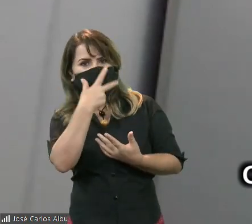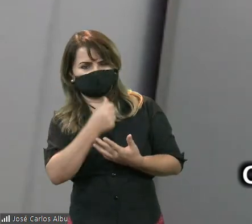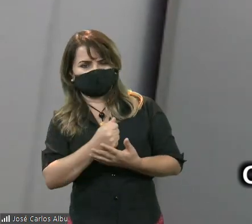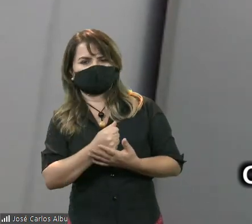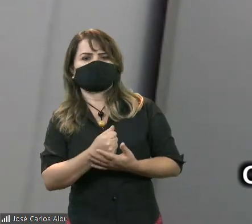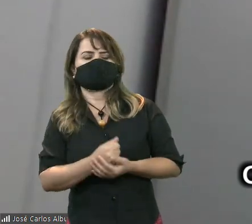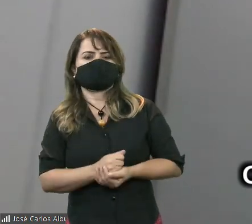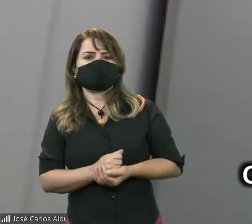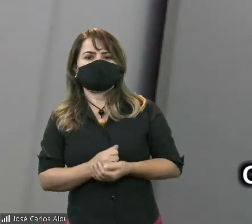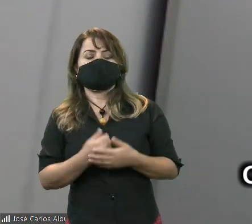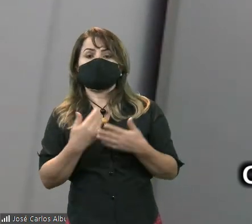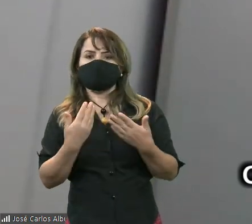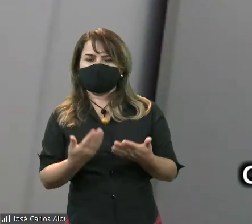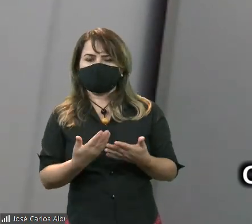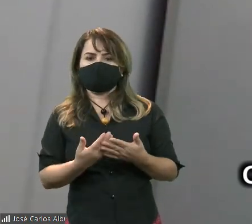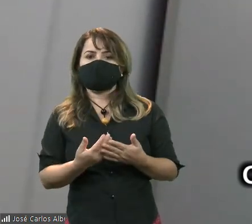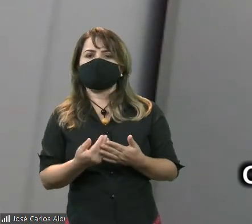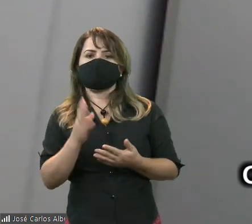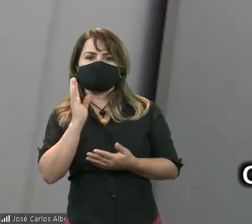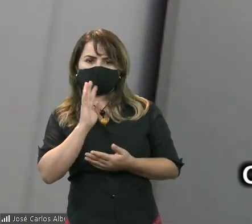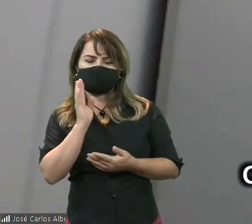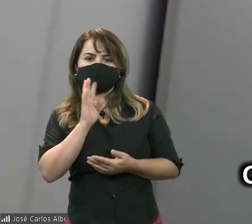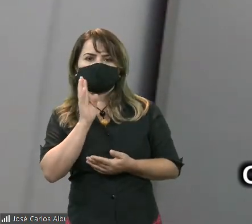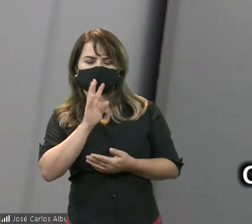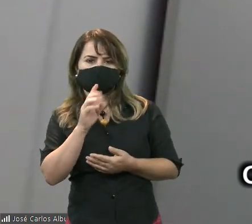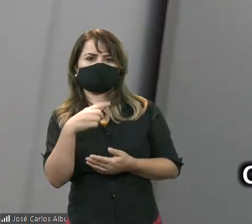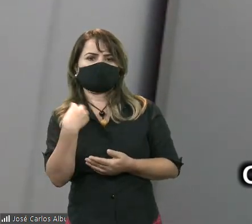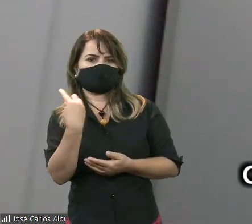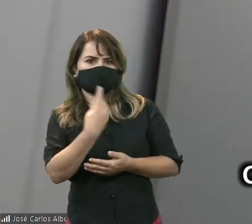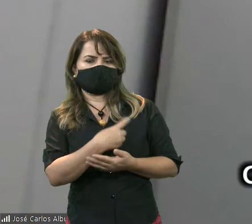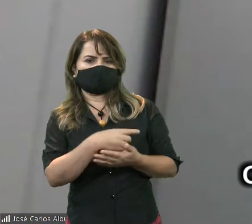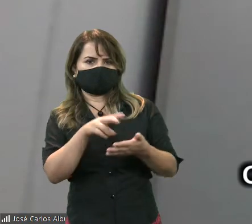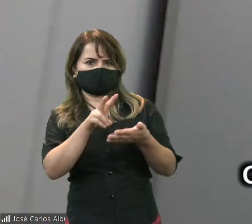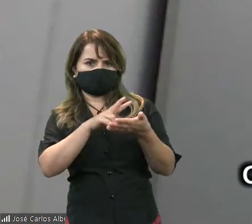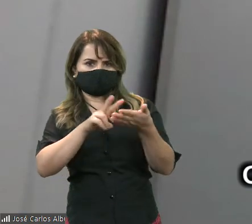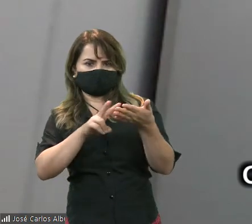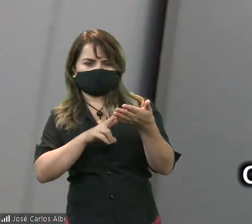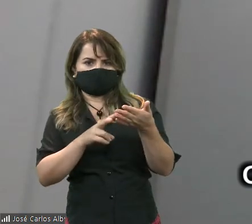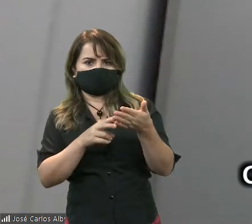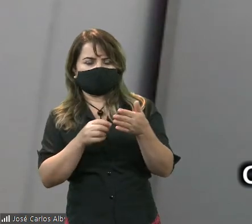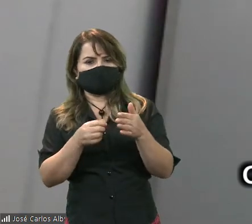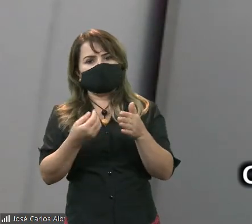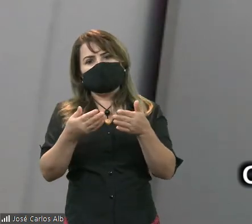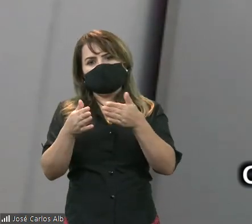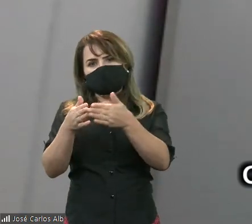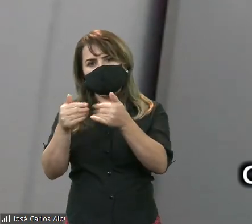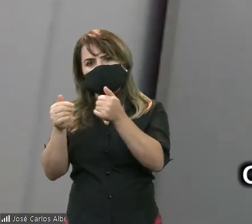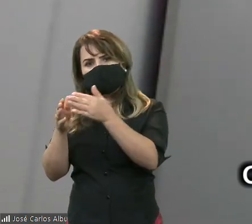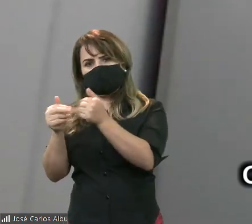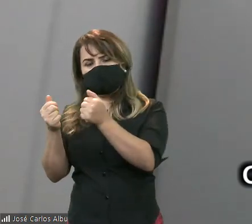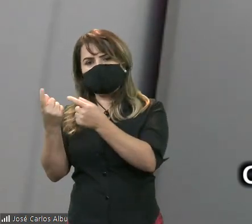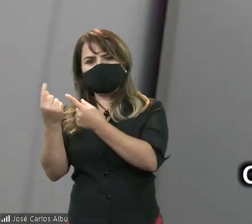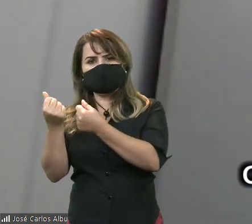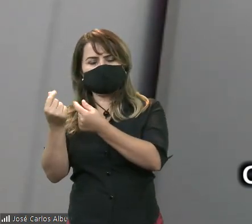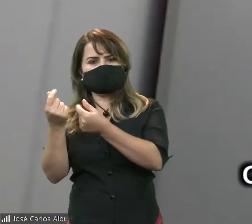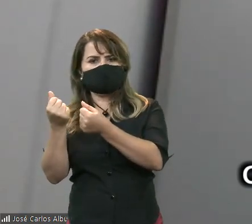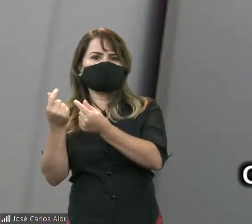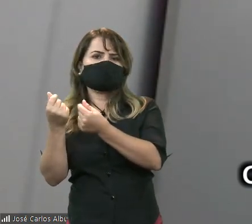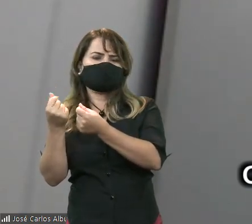que é louvável nós nós buscarmos recursos, vereador